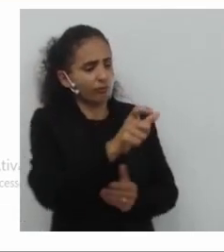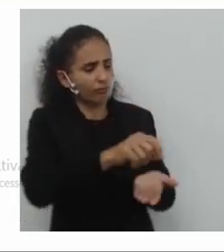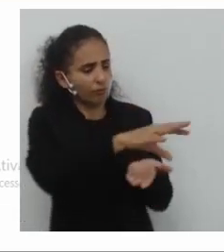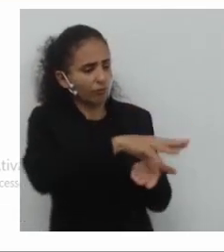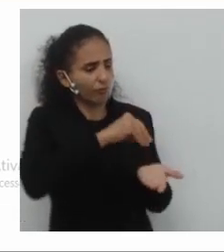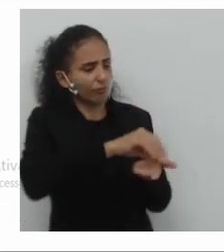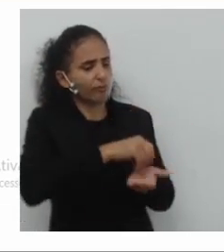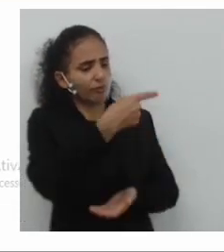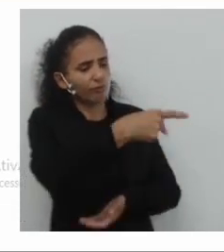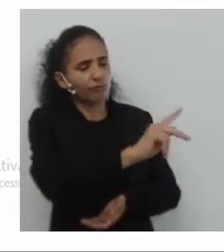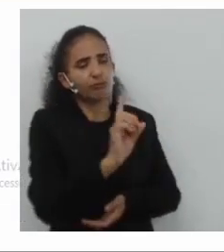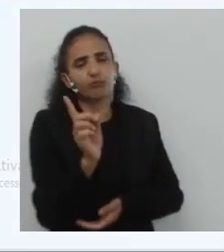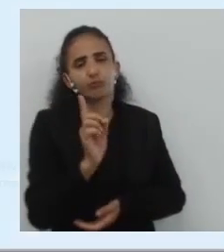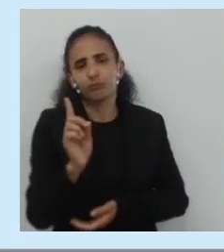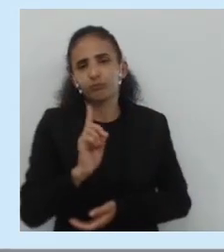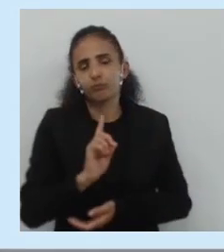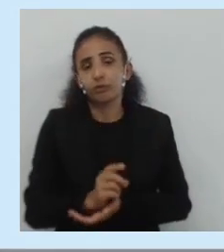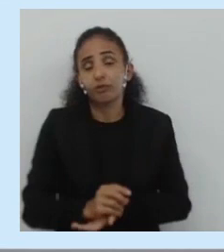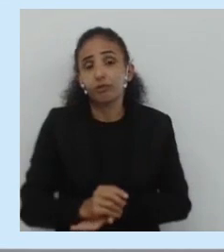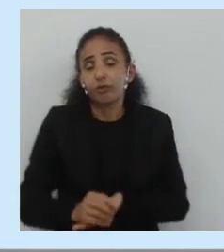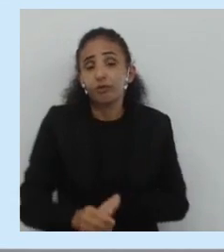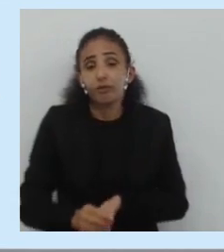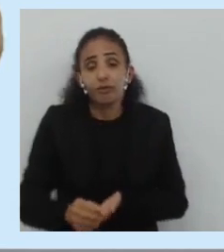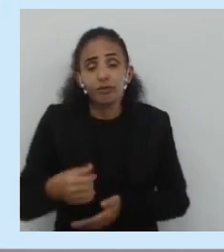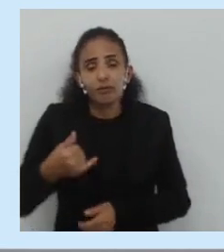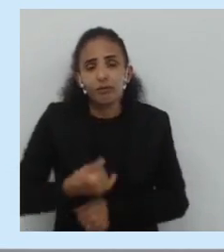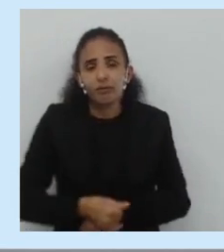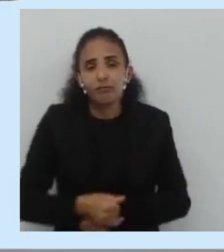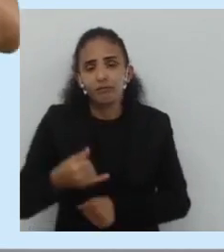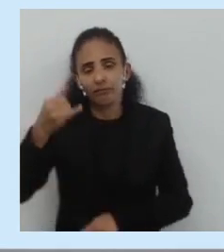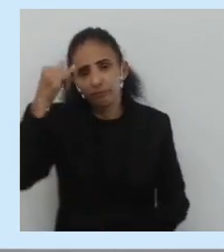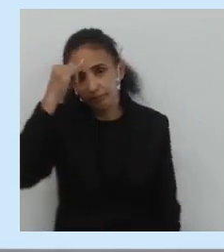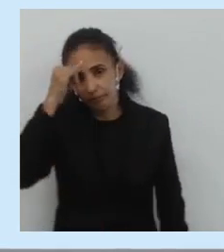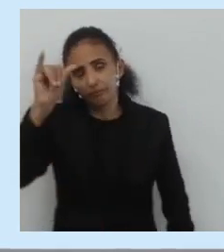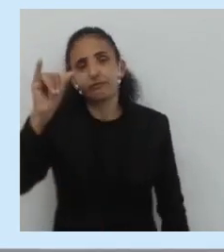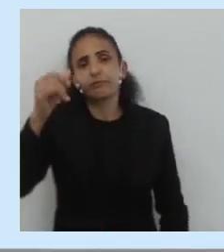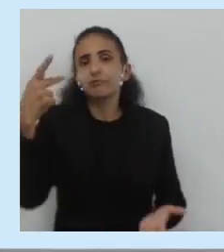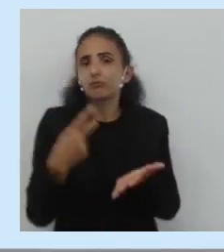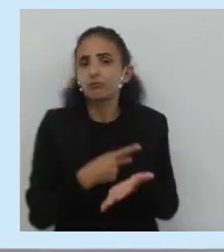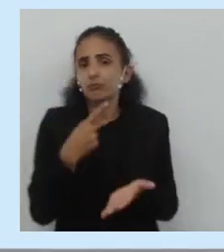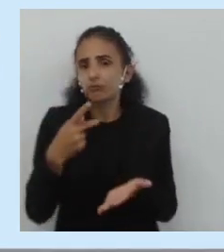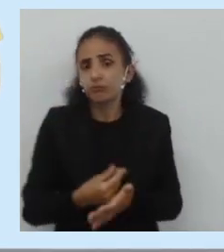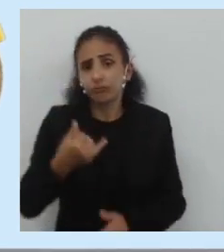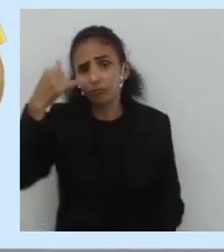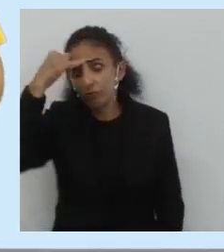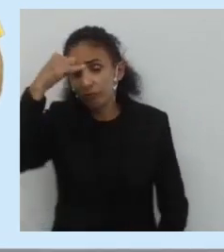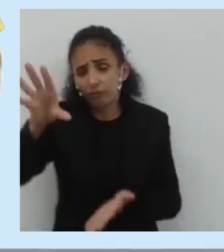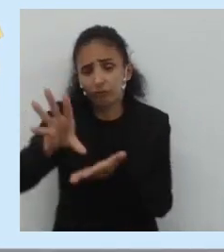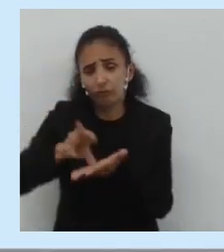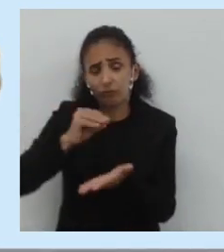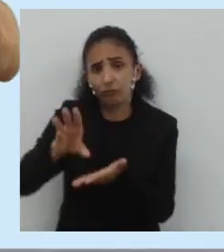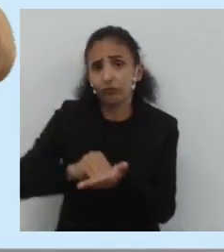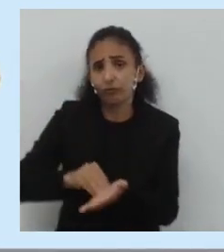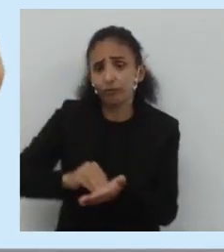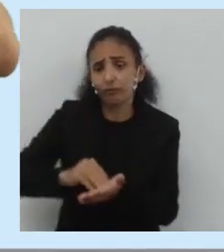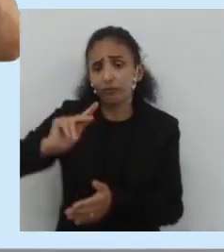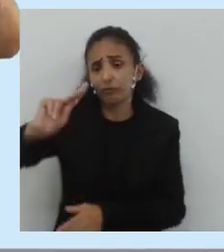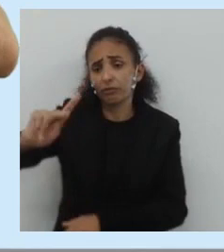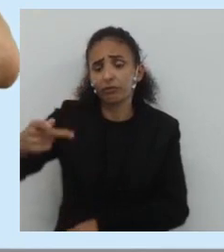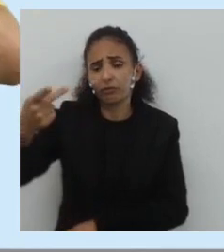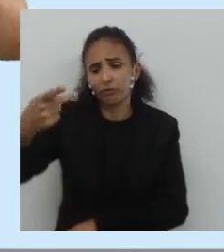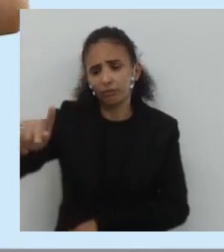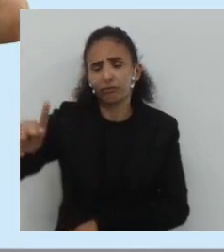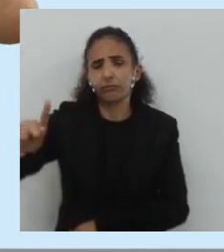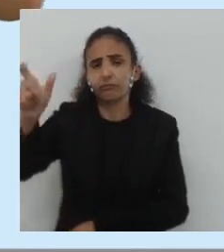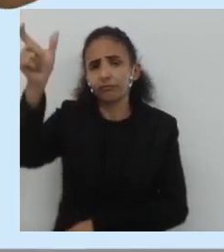se resume, ou seja, evite plágio, evite copiar do autor, certo? Lembrar que o autor, já